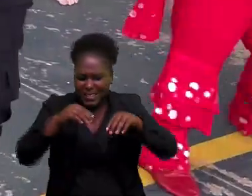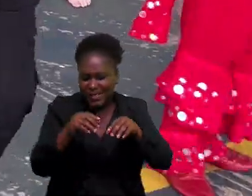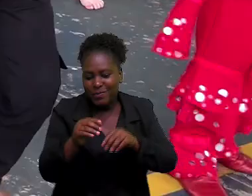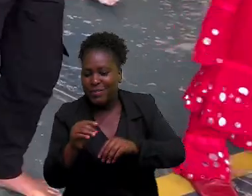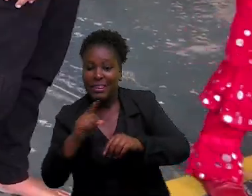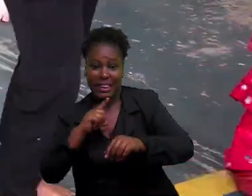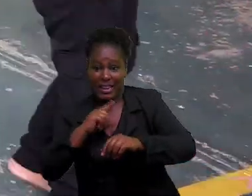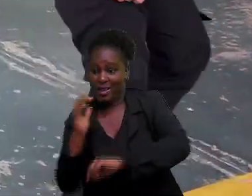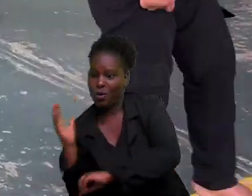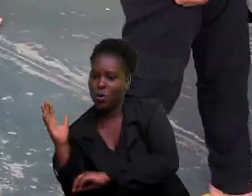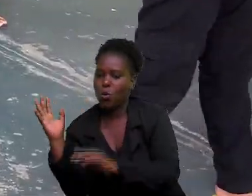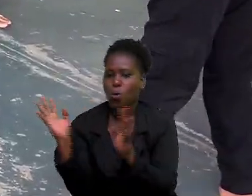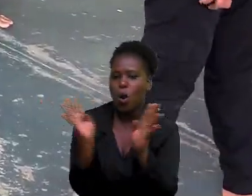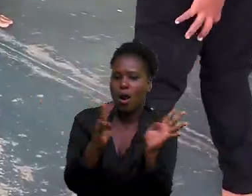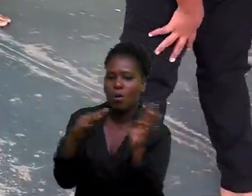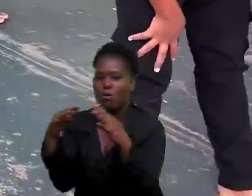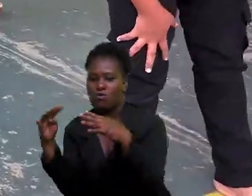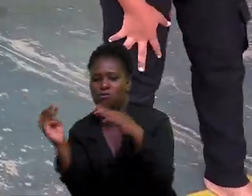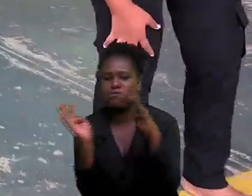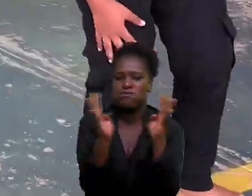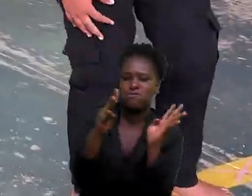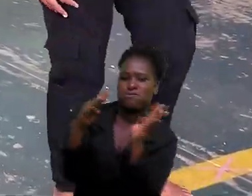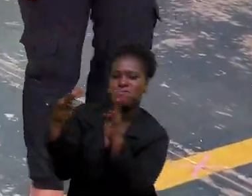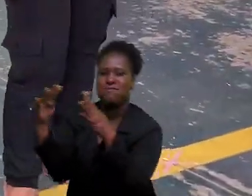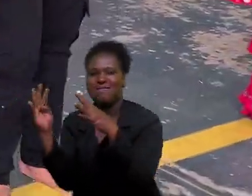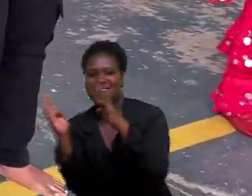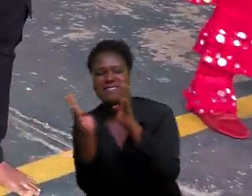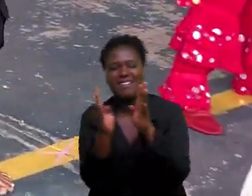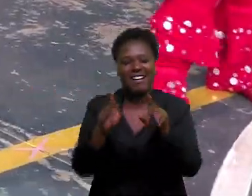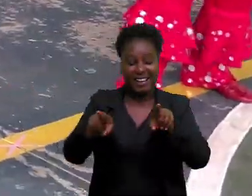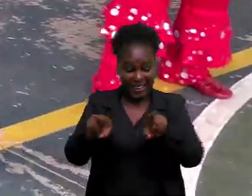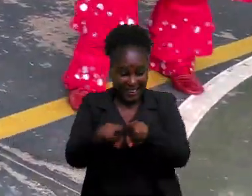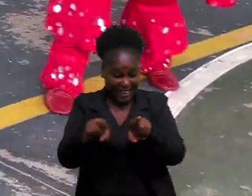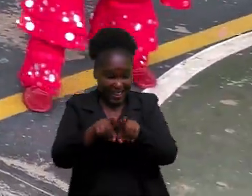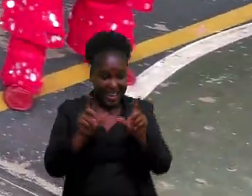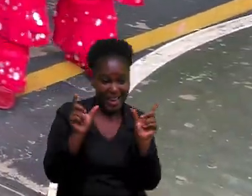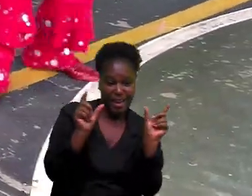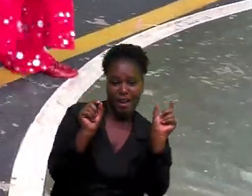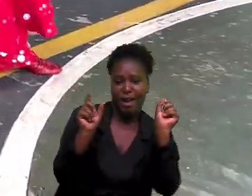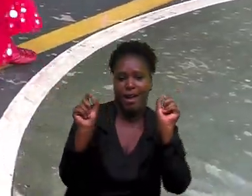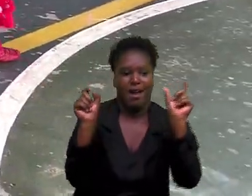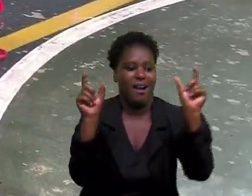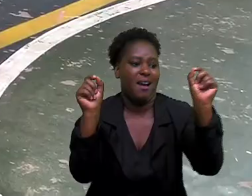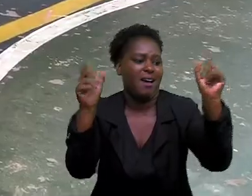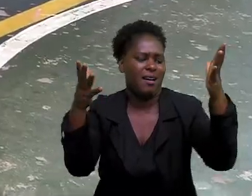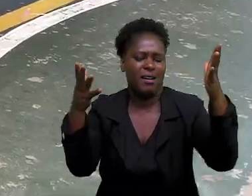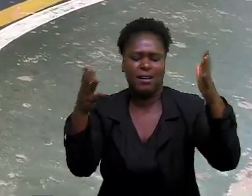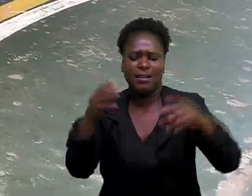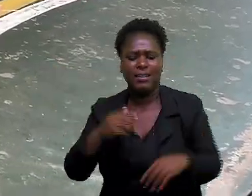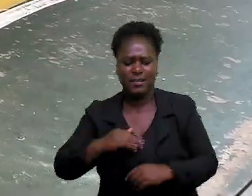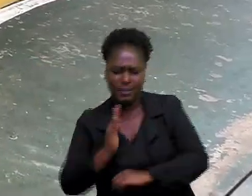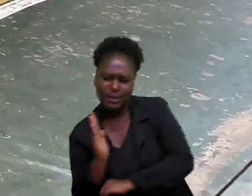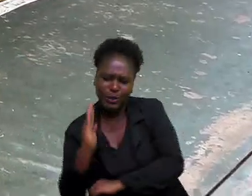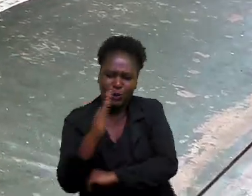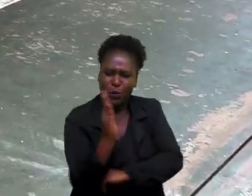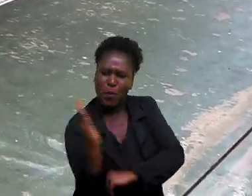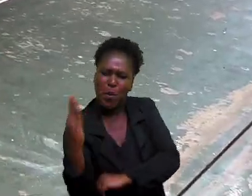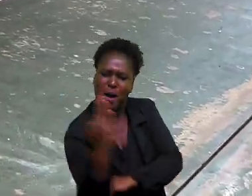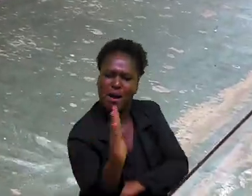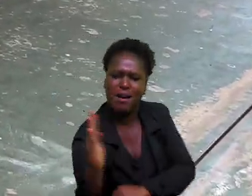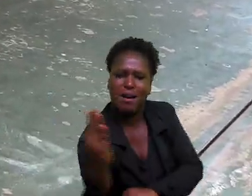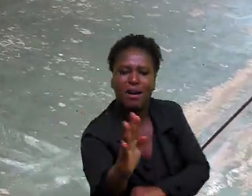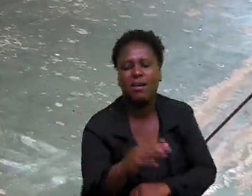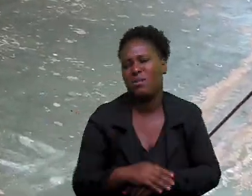Eu sou vidrado por tudo aqui. Lá se trabalha o dia inteiro, lá são escravos